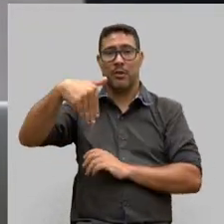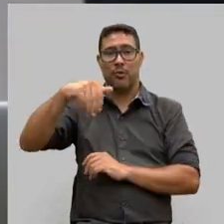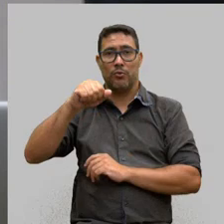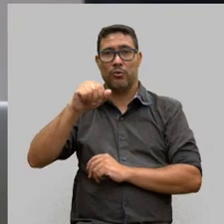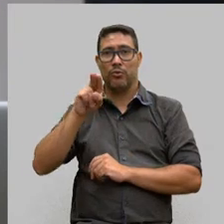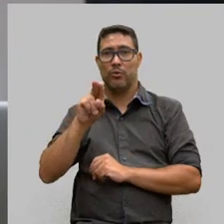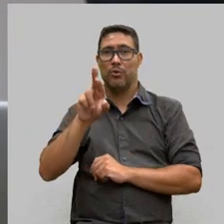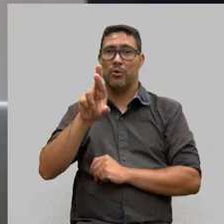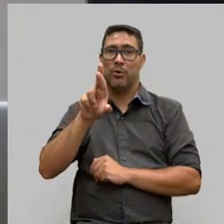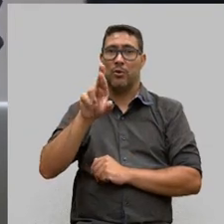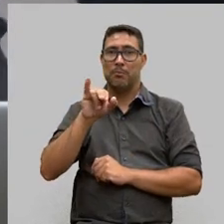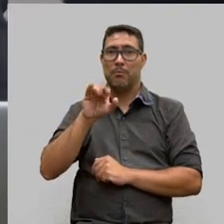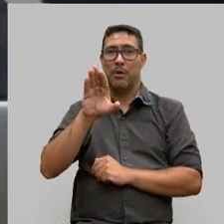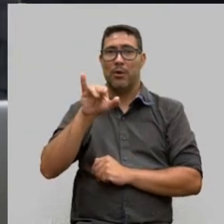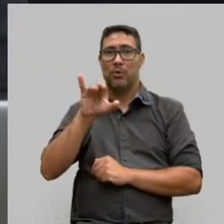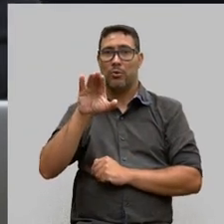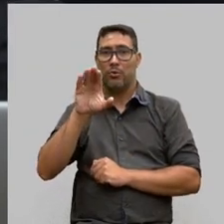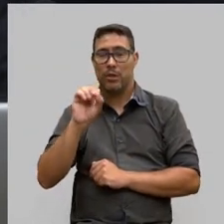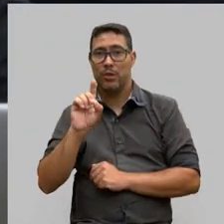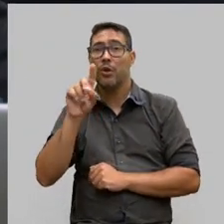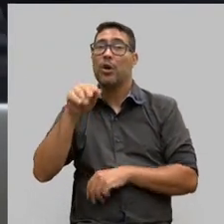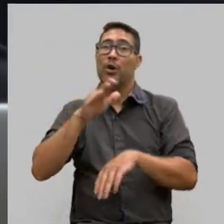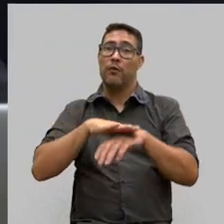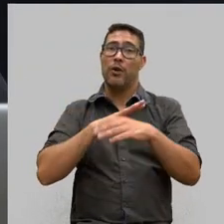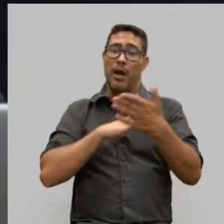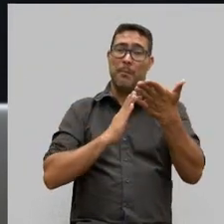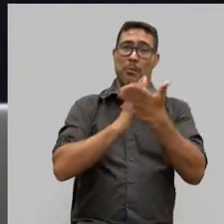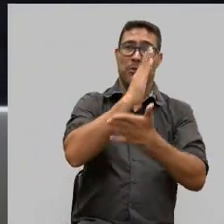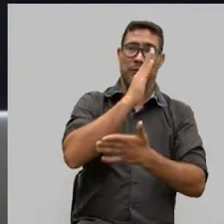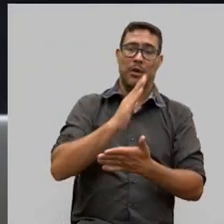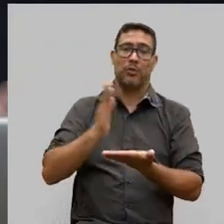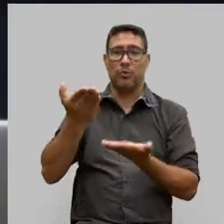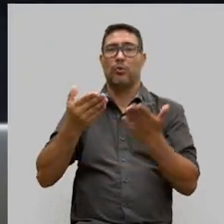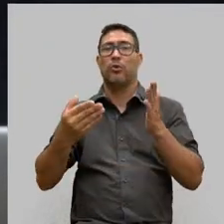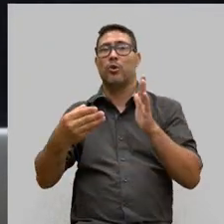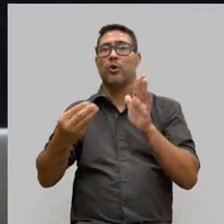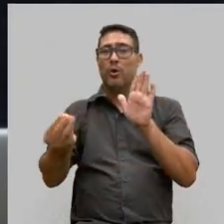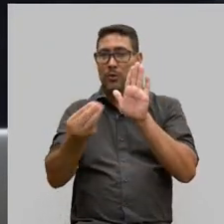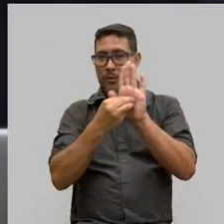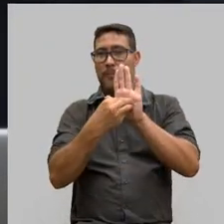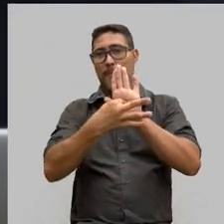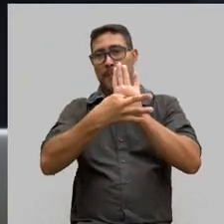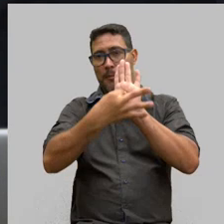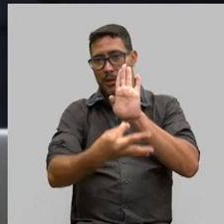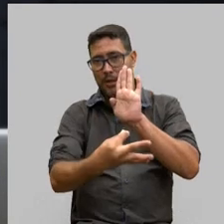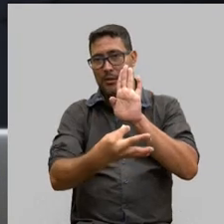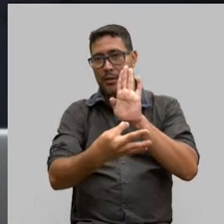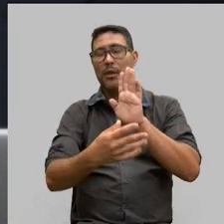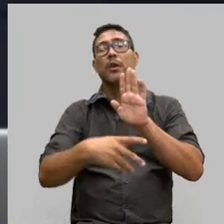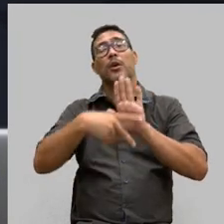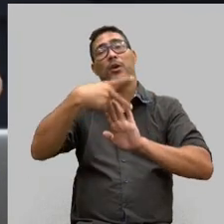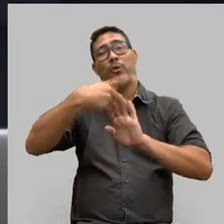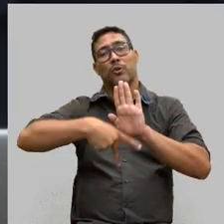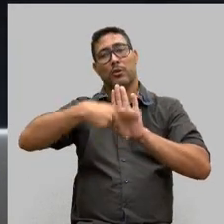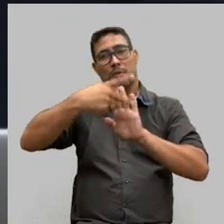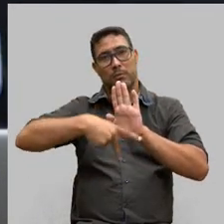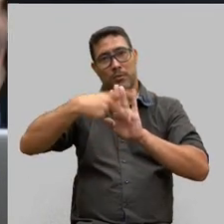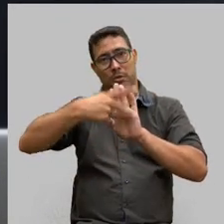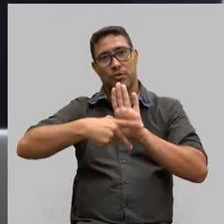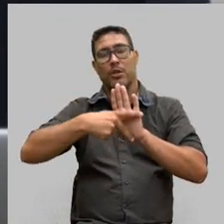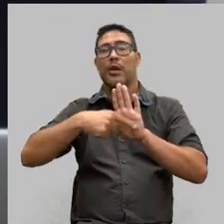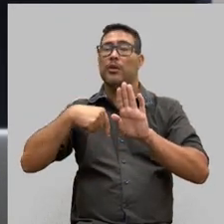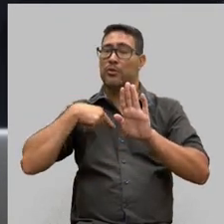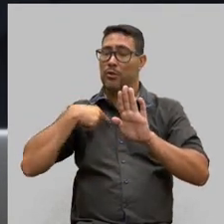o foi aprovado o parecer do projeto que nós propusemos e